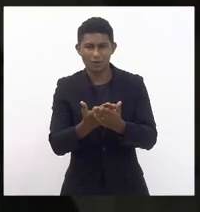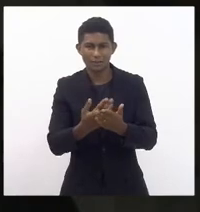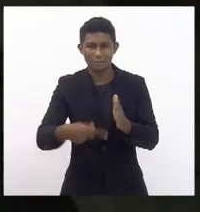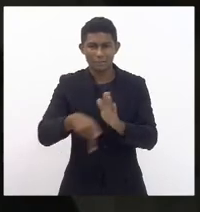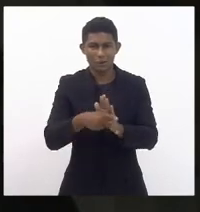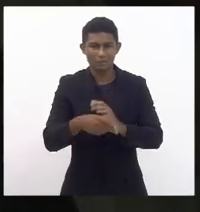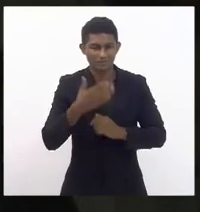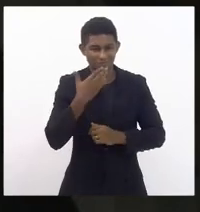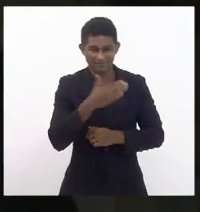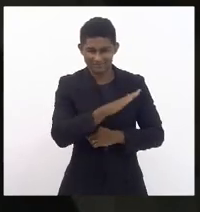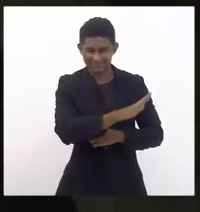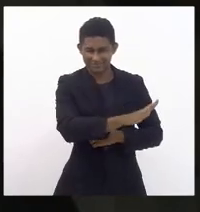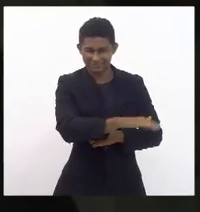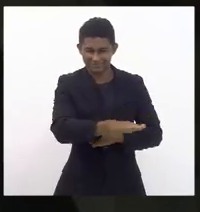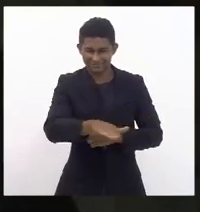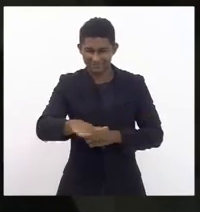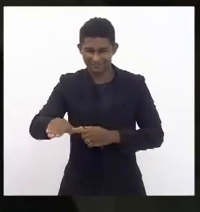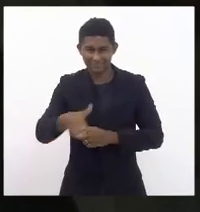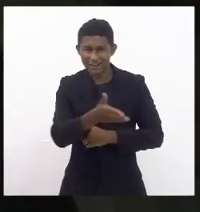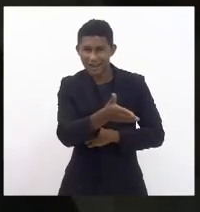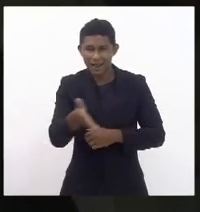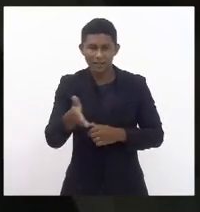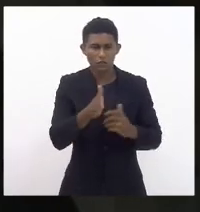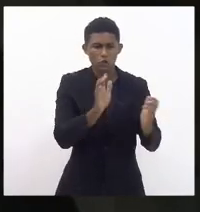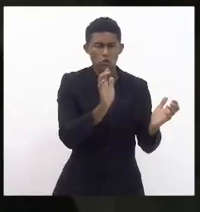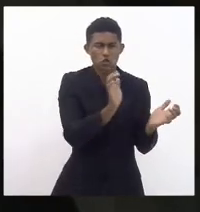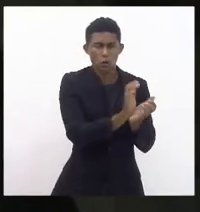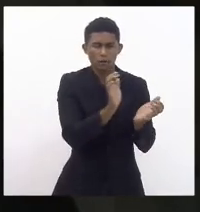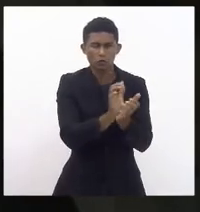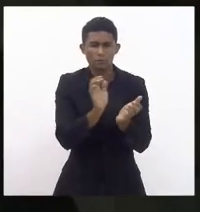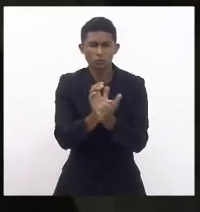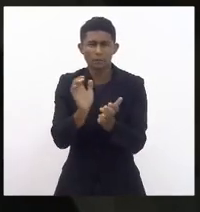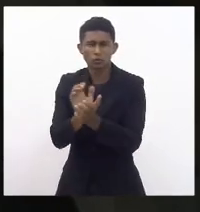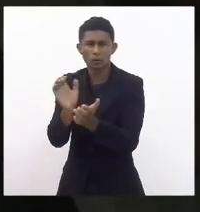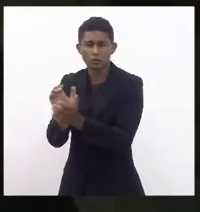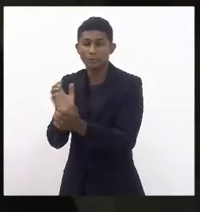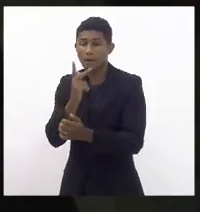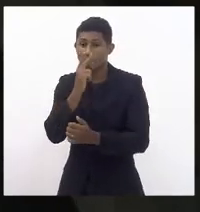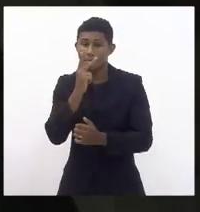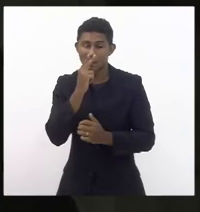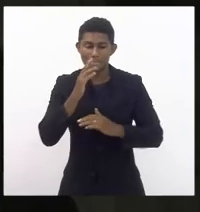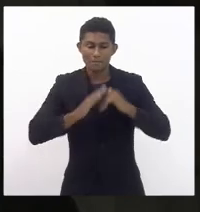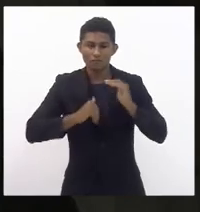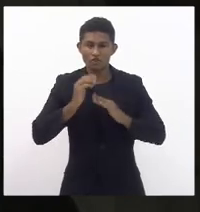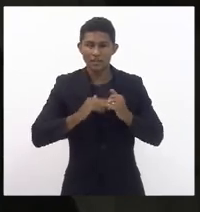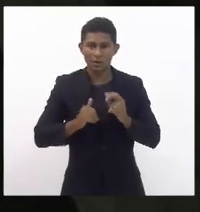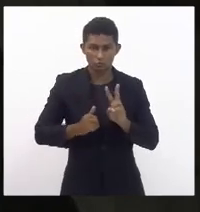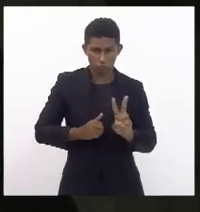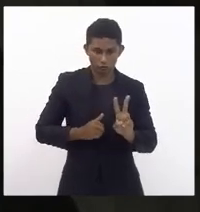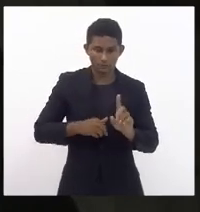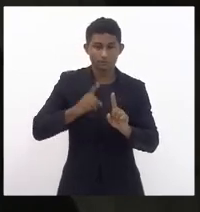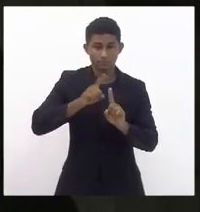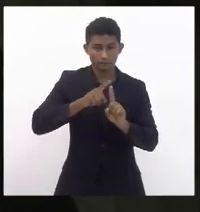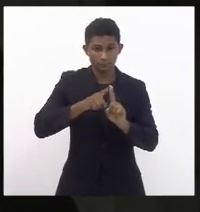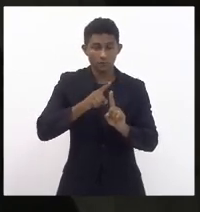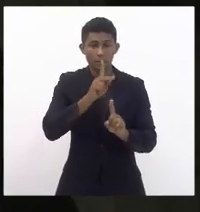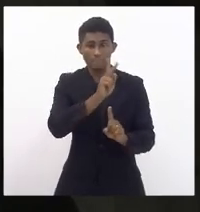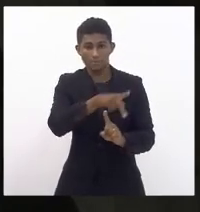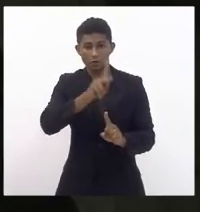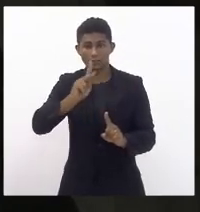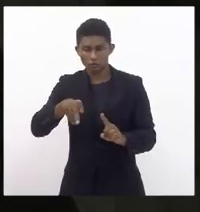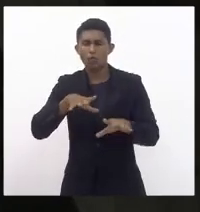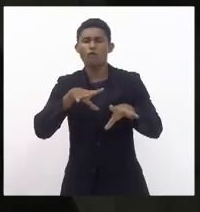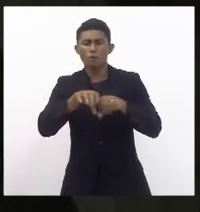que as turmas de educação infantil tenham uma dupla abordagem profissional um professor de educação infantil professor